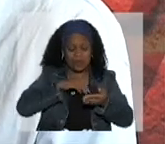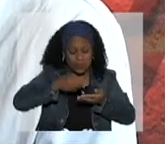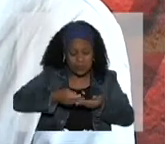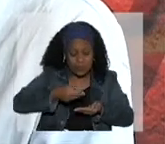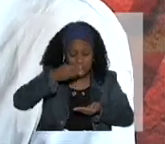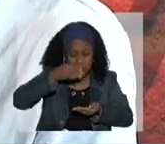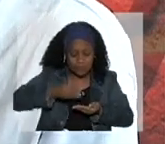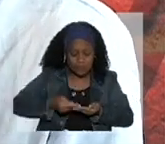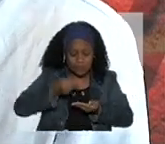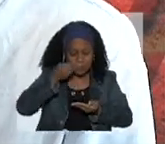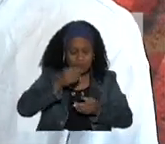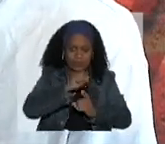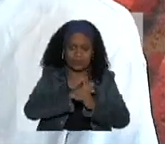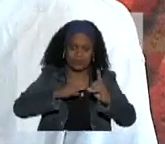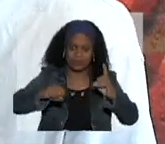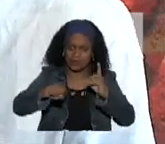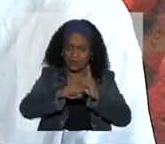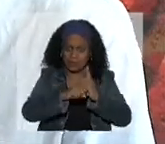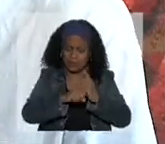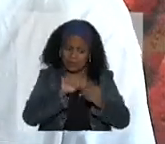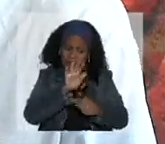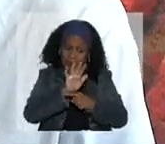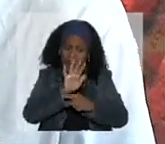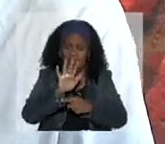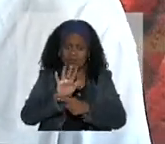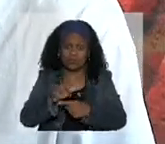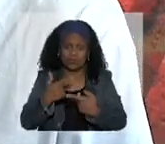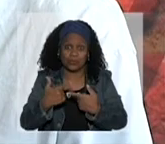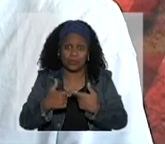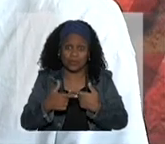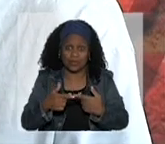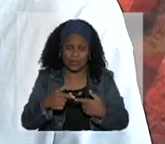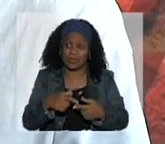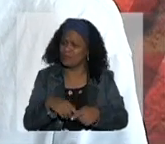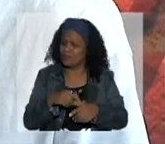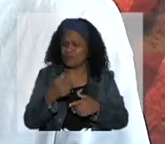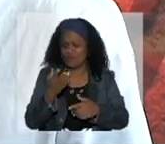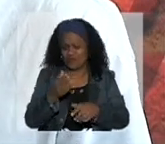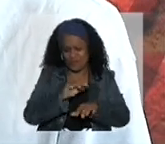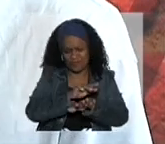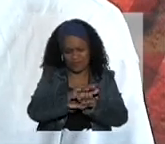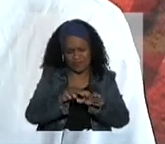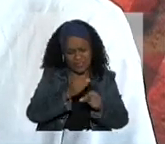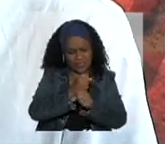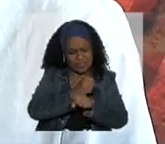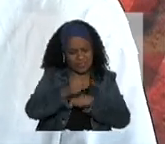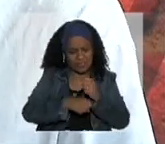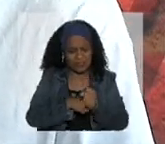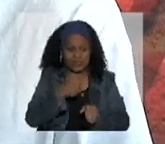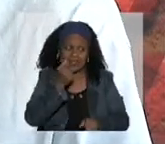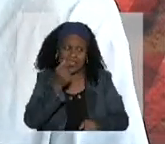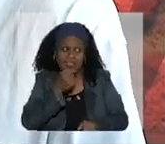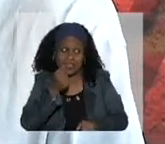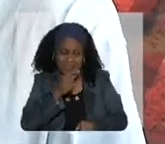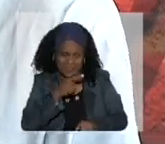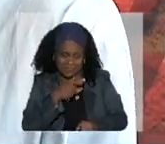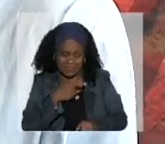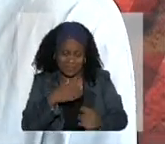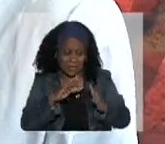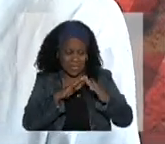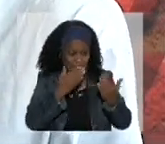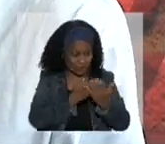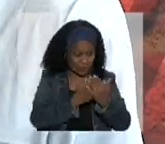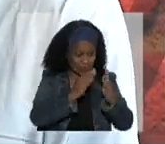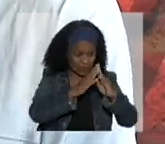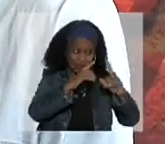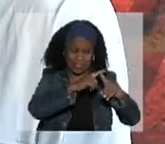a sopa da cidadania também, e aí isso me alimentou durante muito tempo. É engraçado porque a escola e